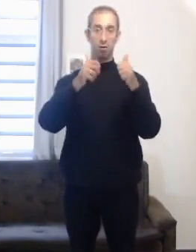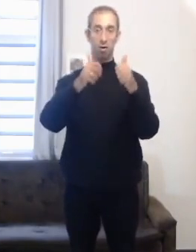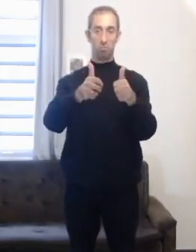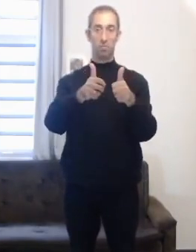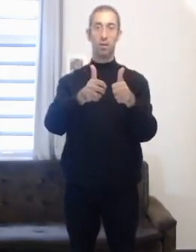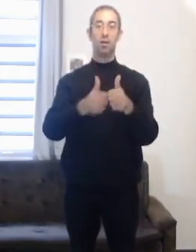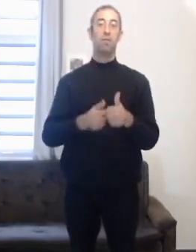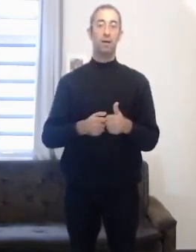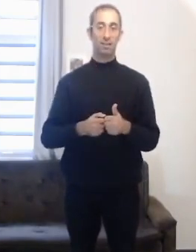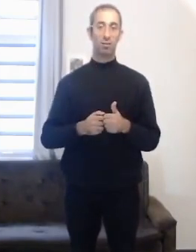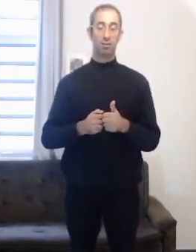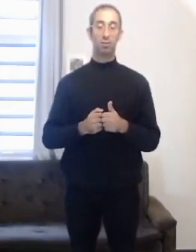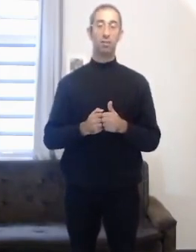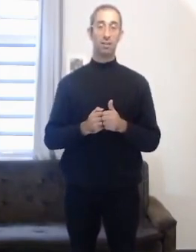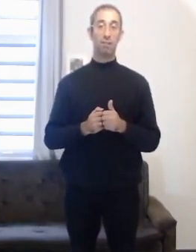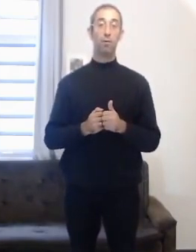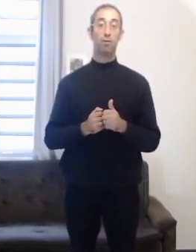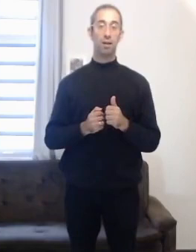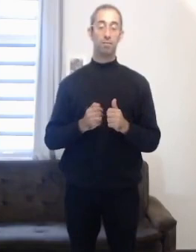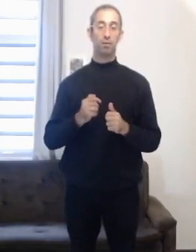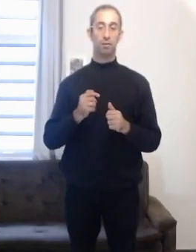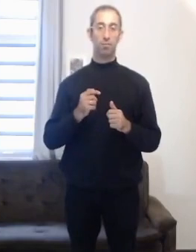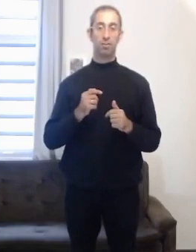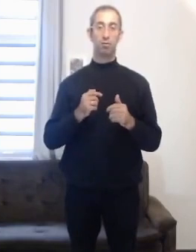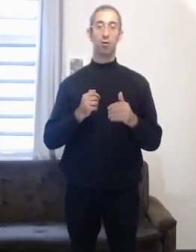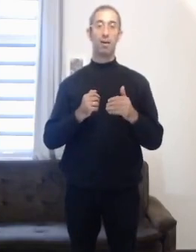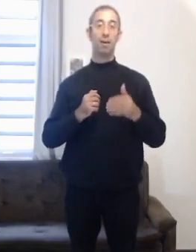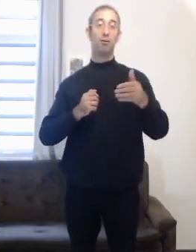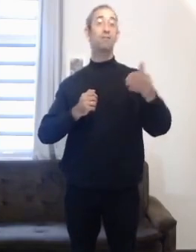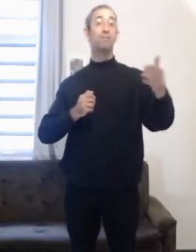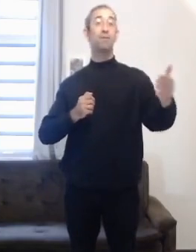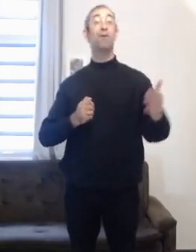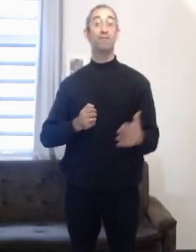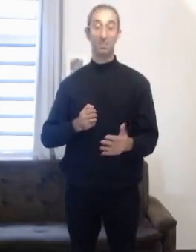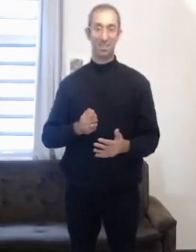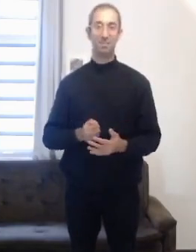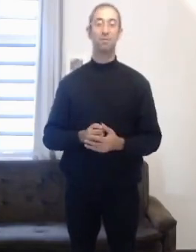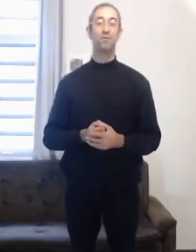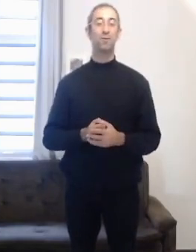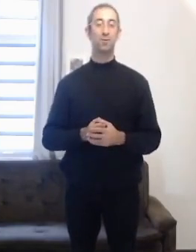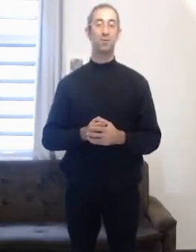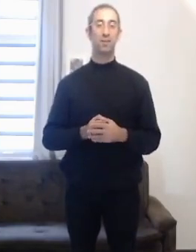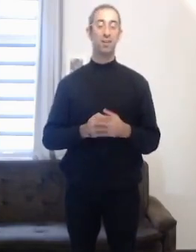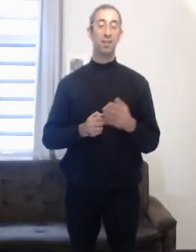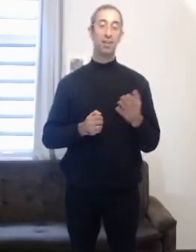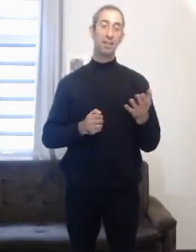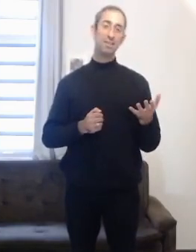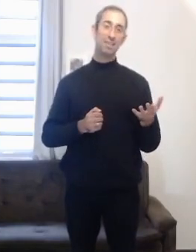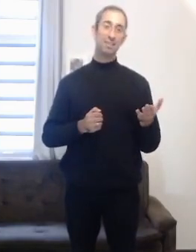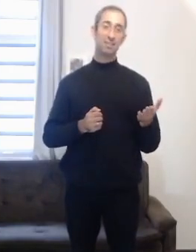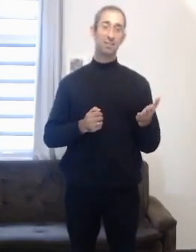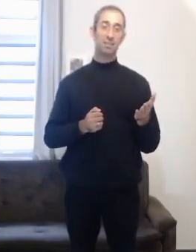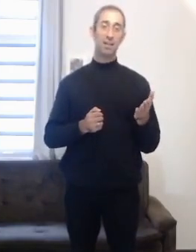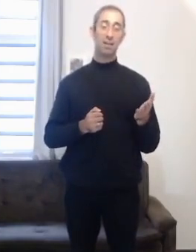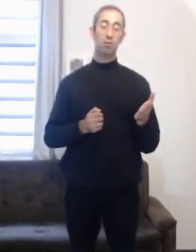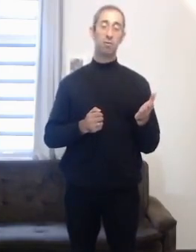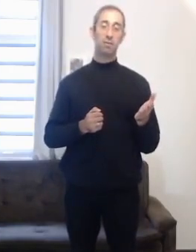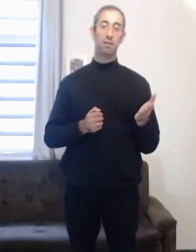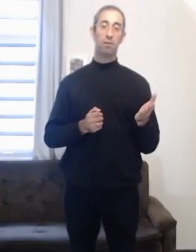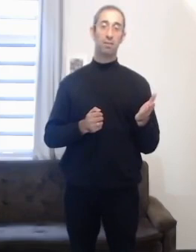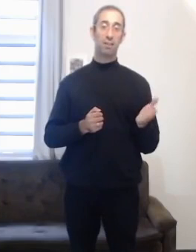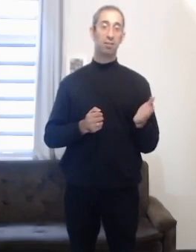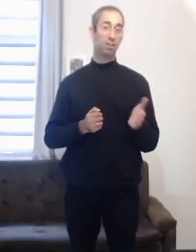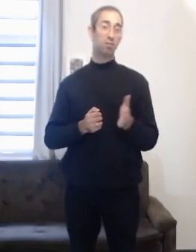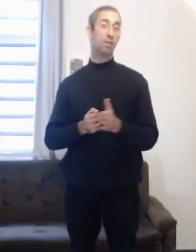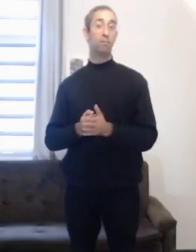gente fala assim, ó, parece que a nossa teoria está boa, né? Pode colocar novas provas, né, no futuro. E